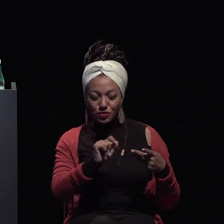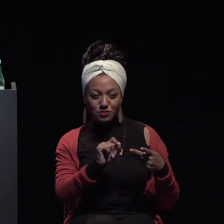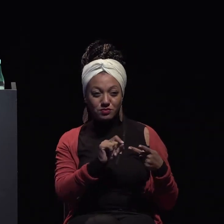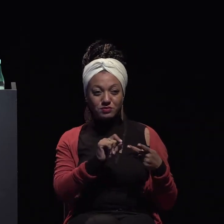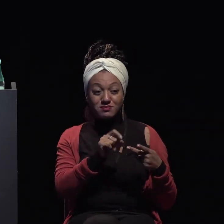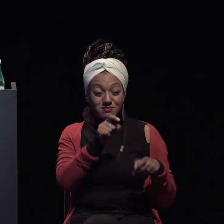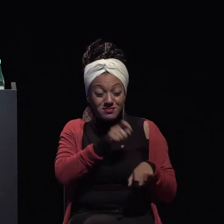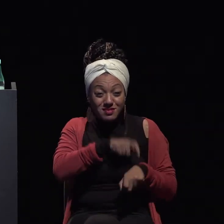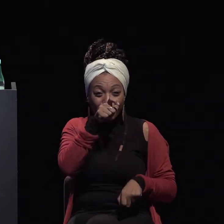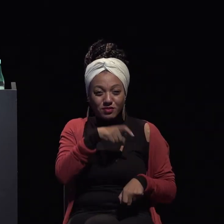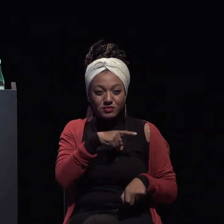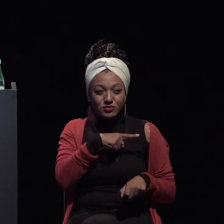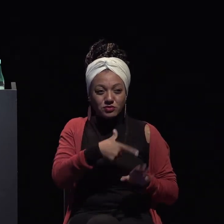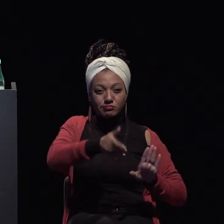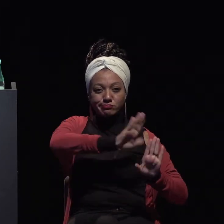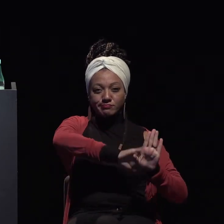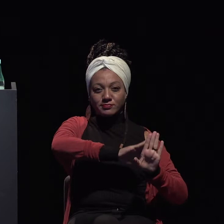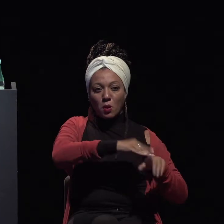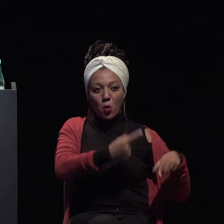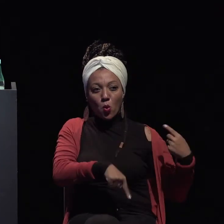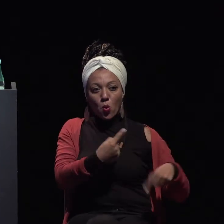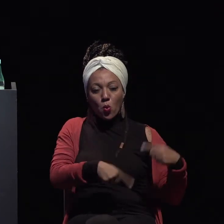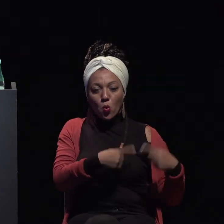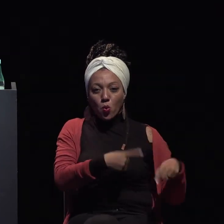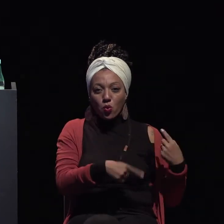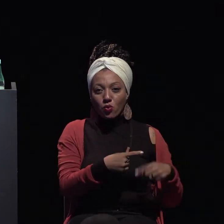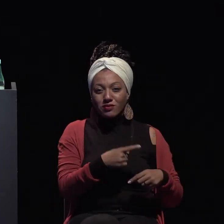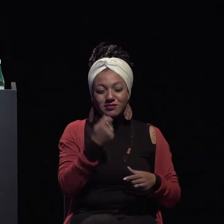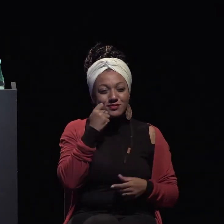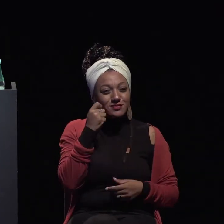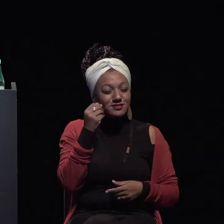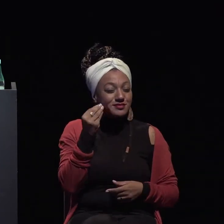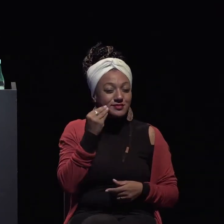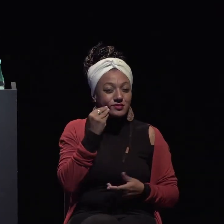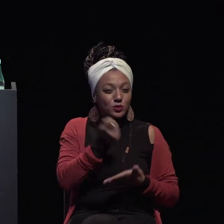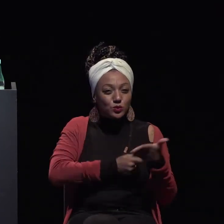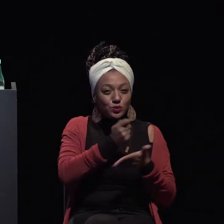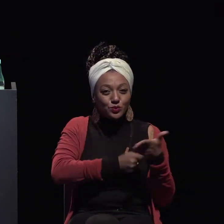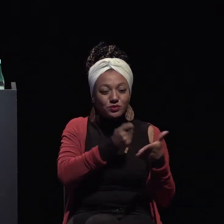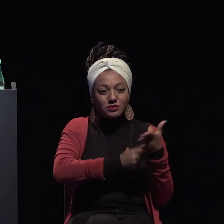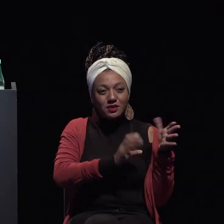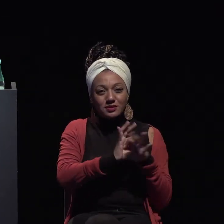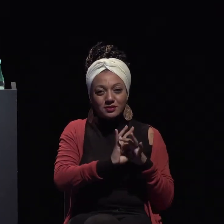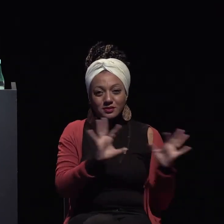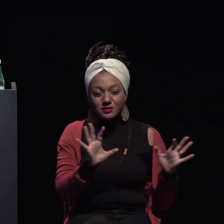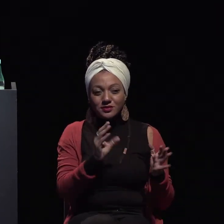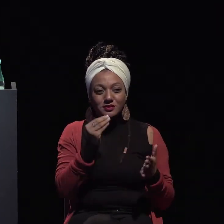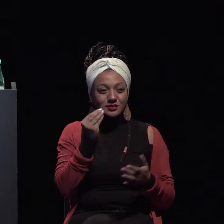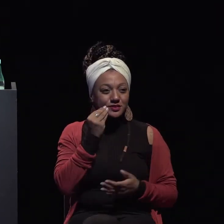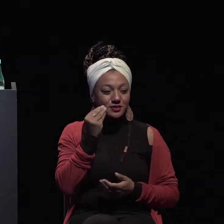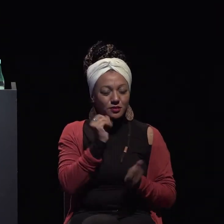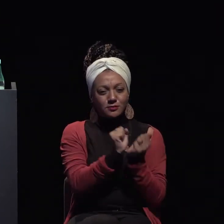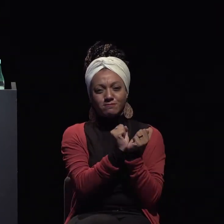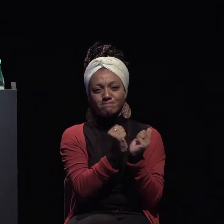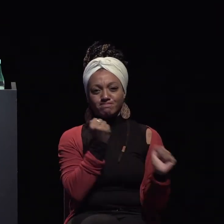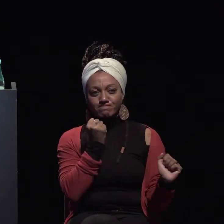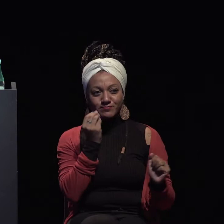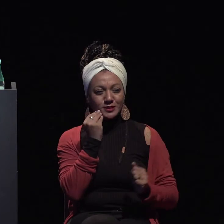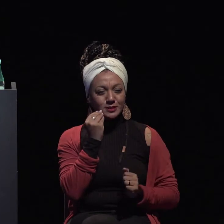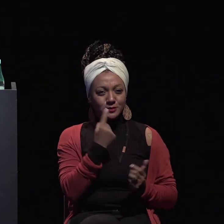articulação política, brigando por alforria, brigando por liberdade